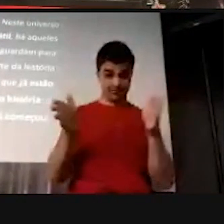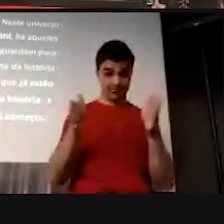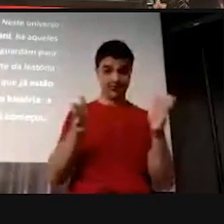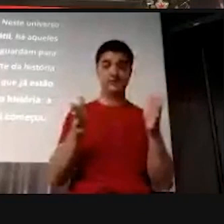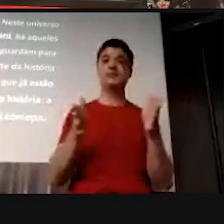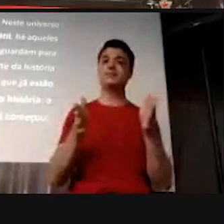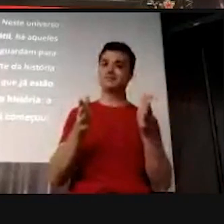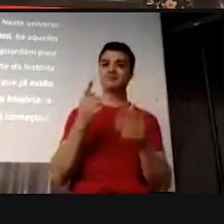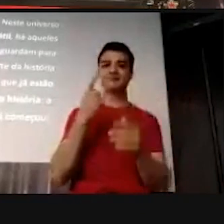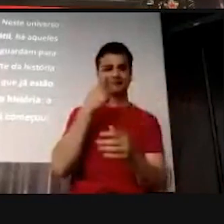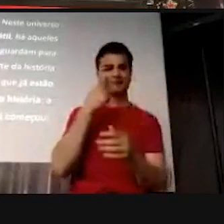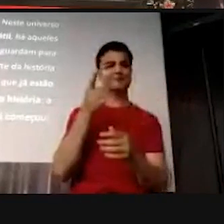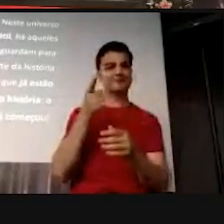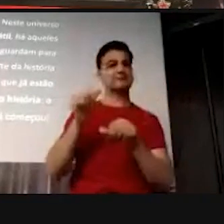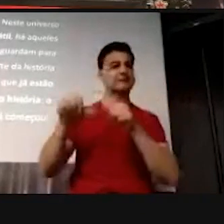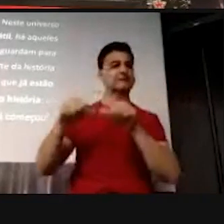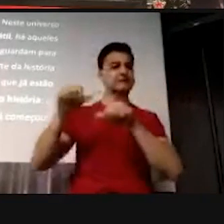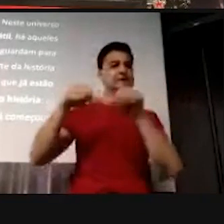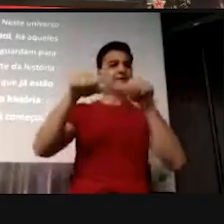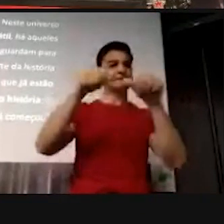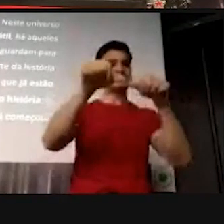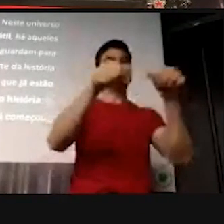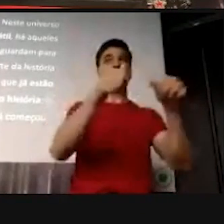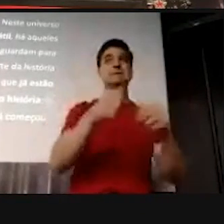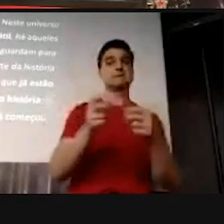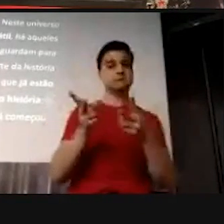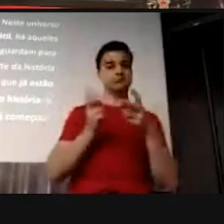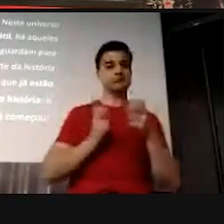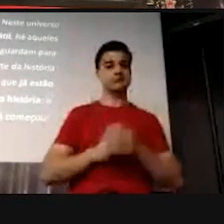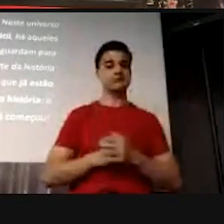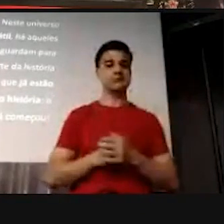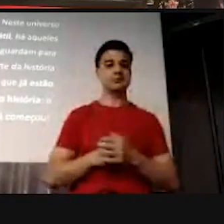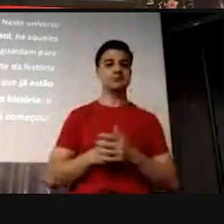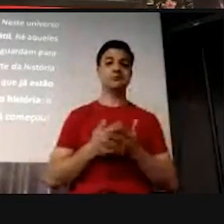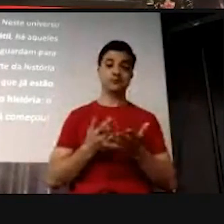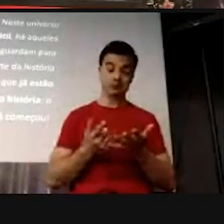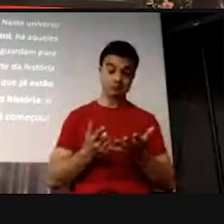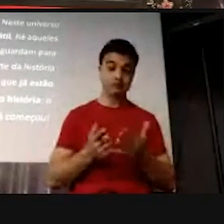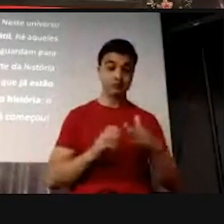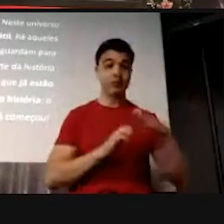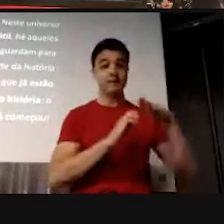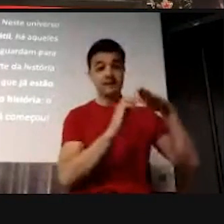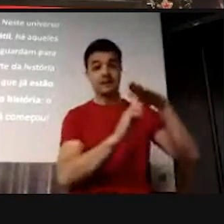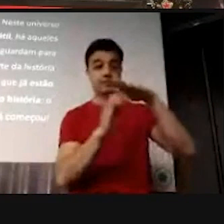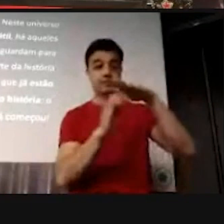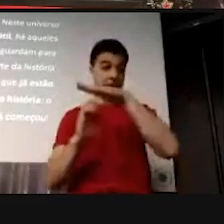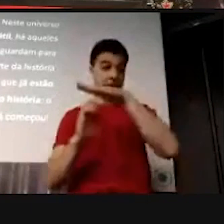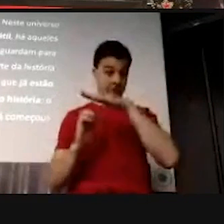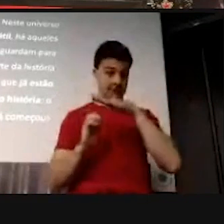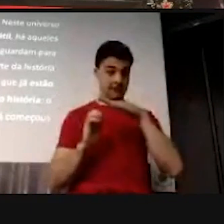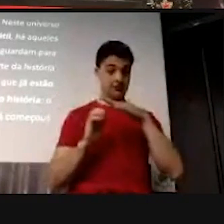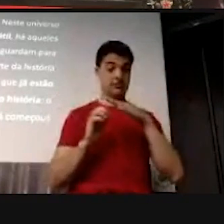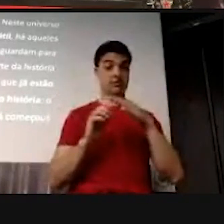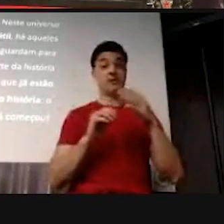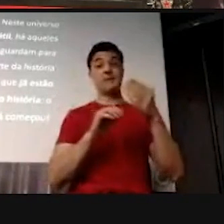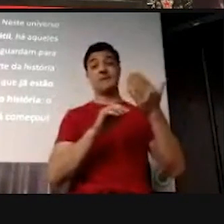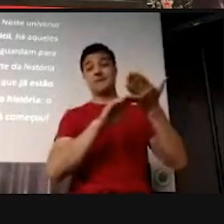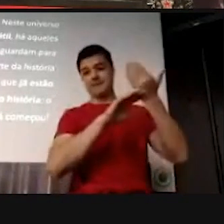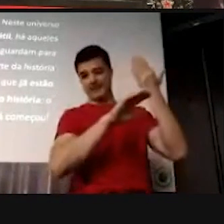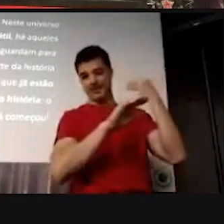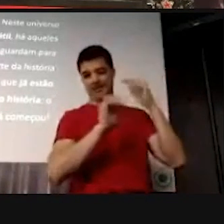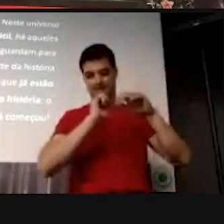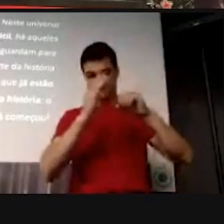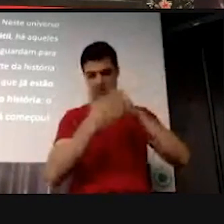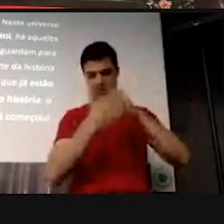E tem empresas que já estão, né, mesmo antes da pandemia, já estavam tentando fazer RH de um